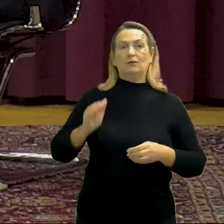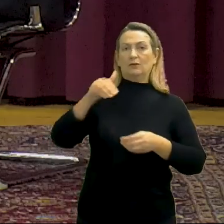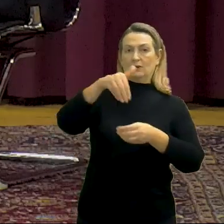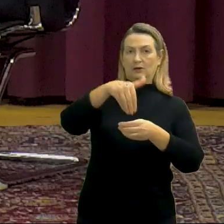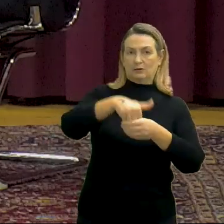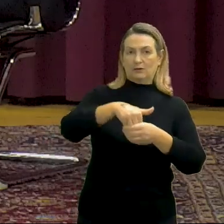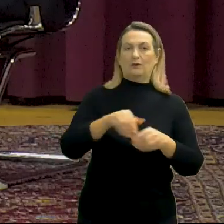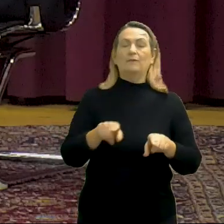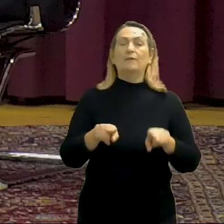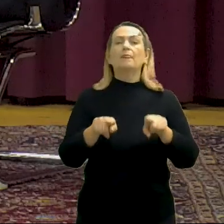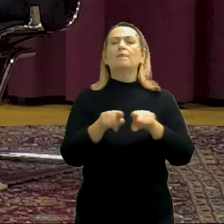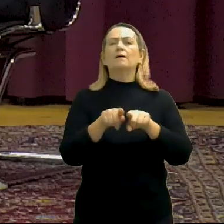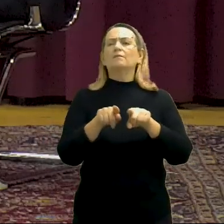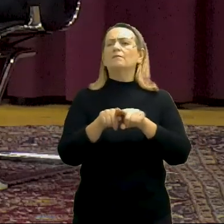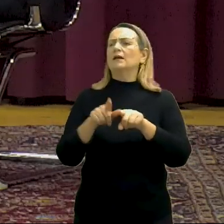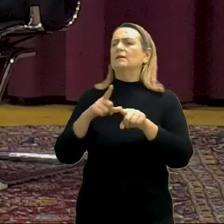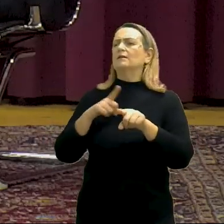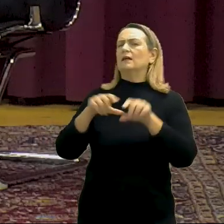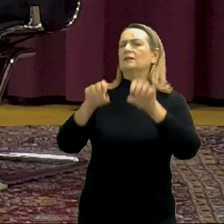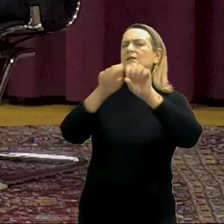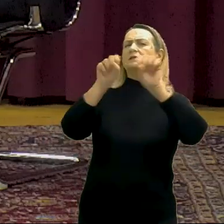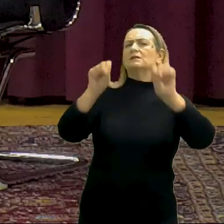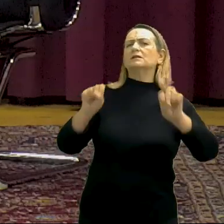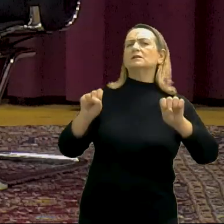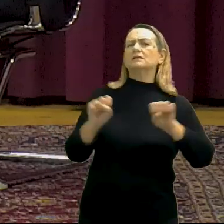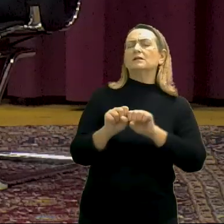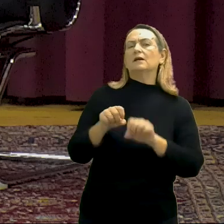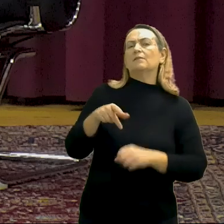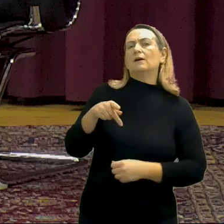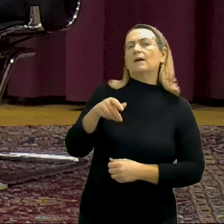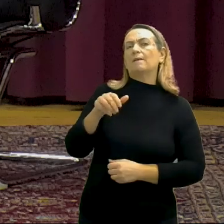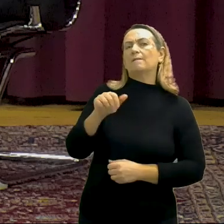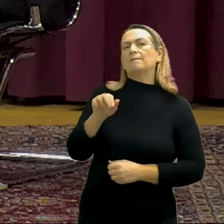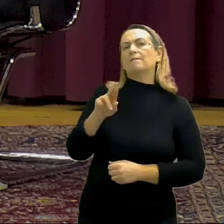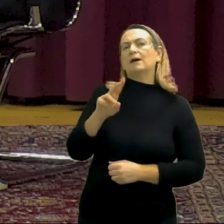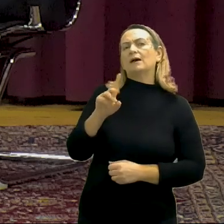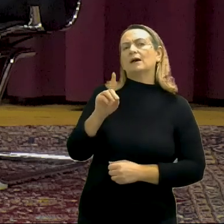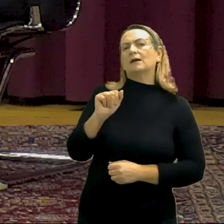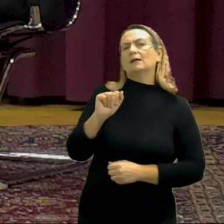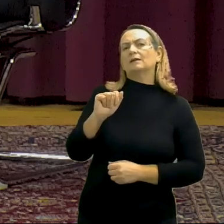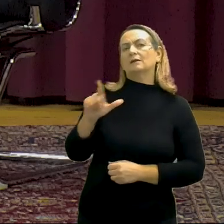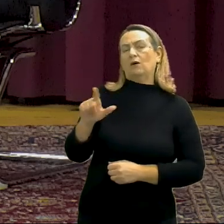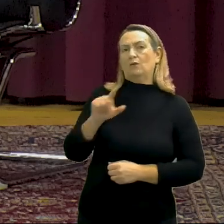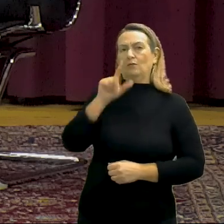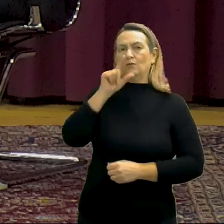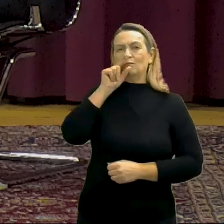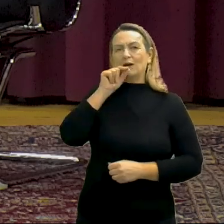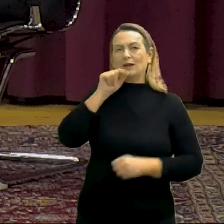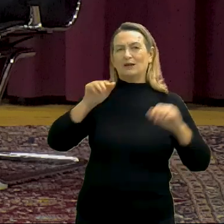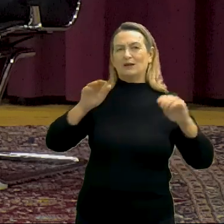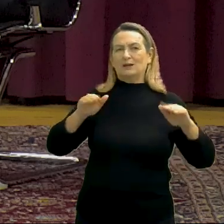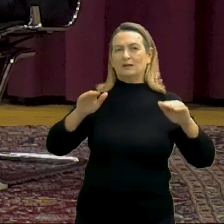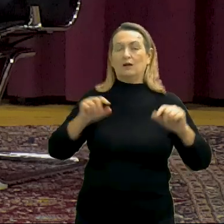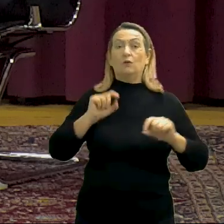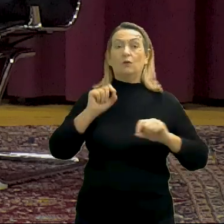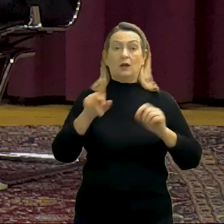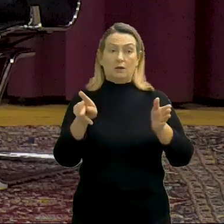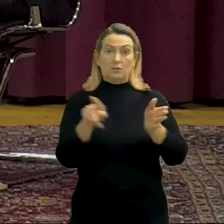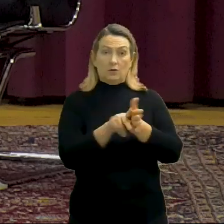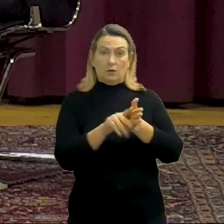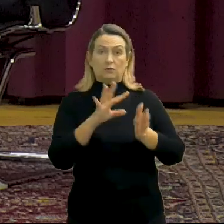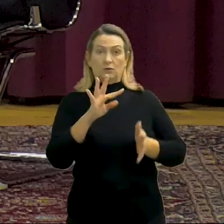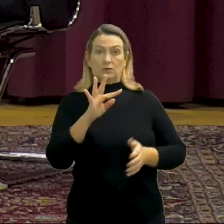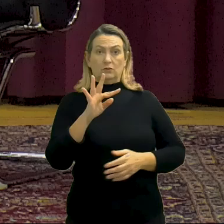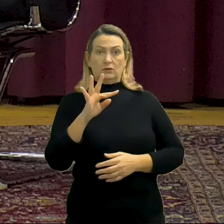né Sistema Pardal o grala confere eles sim sim o sistema Pardal é um é um sistema do Tribunal Superior Eleitoral que vários